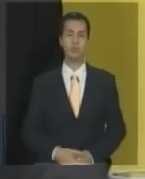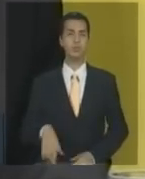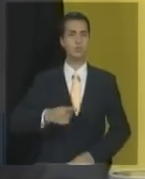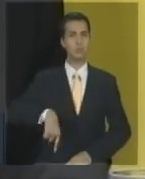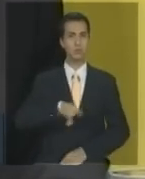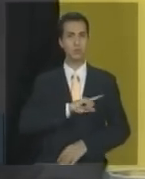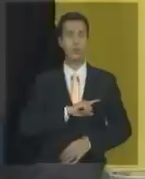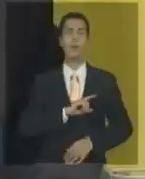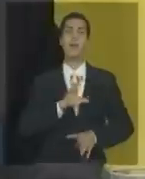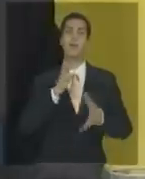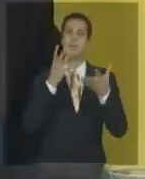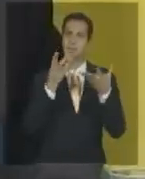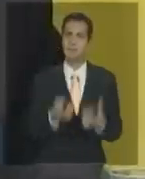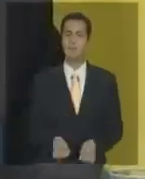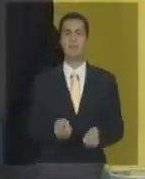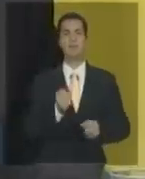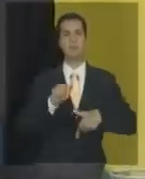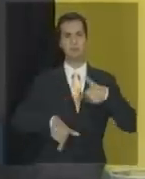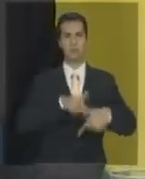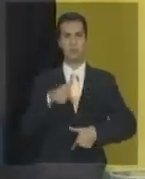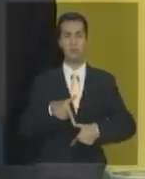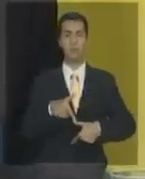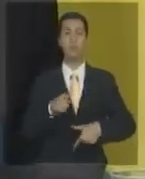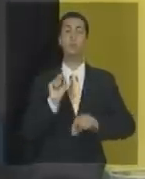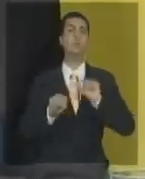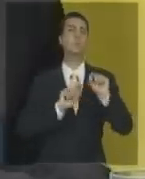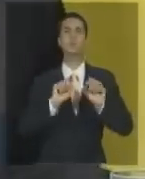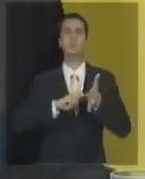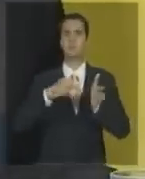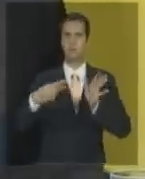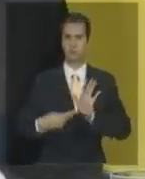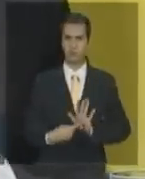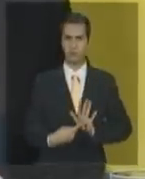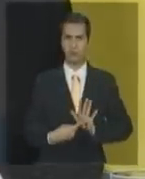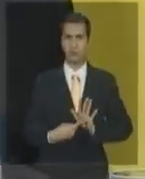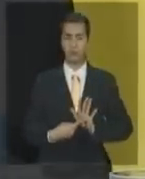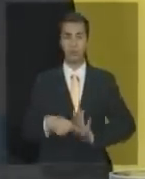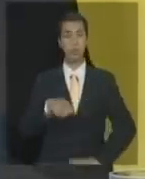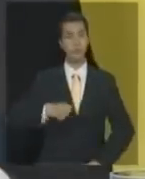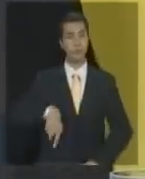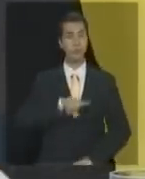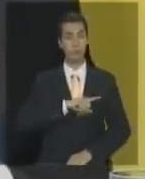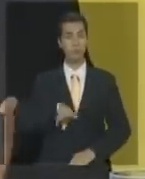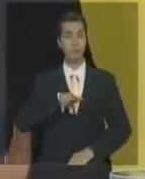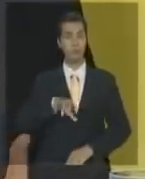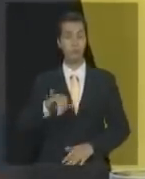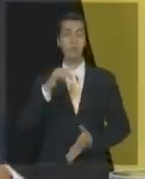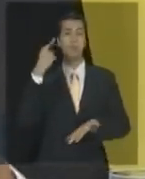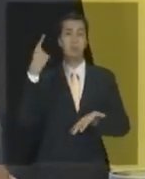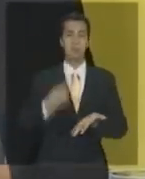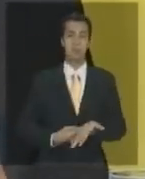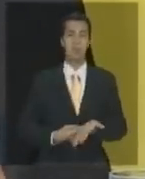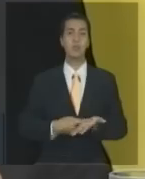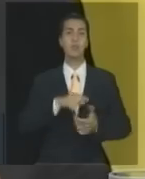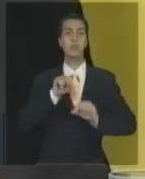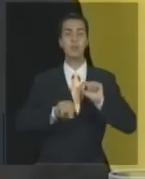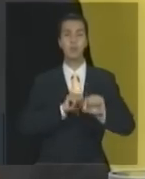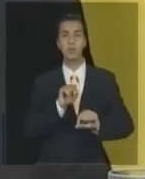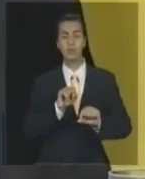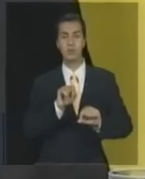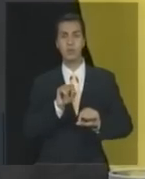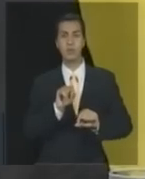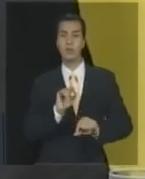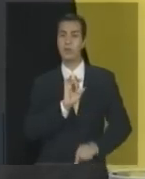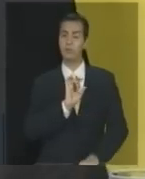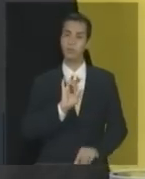iniciativa. O que, que significa essa iniciativa? Significa aderir a um compromisso voluntário, que